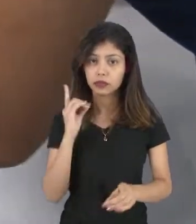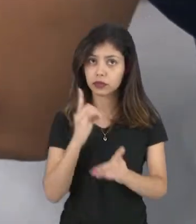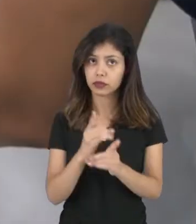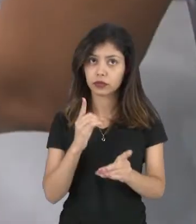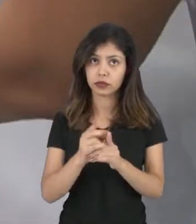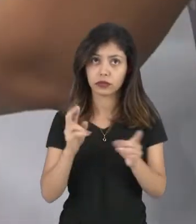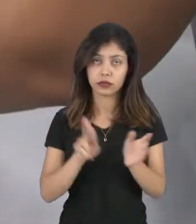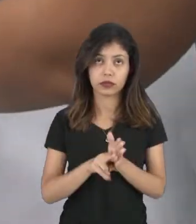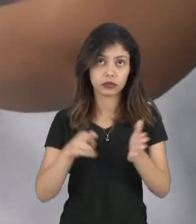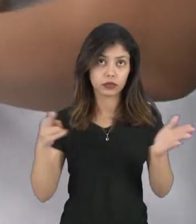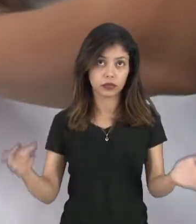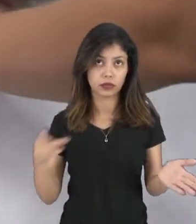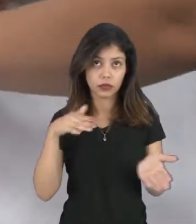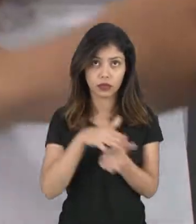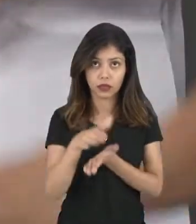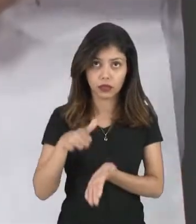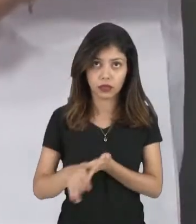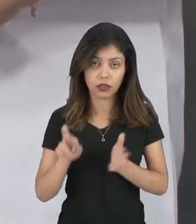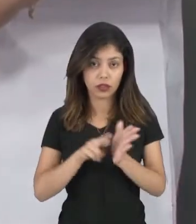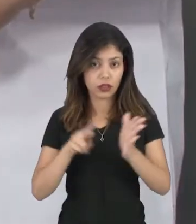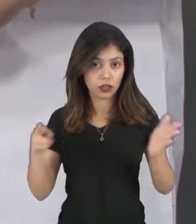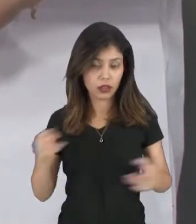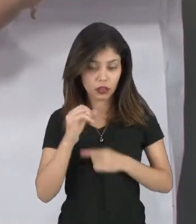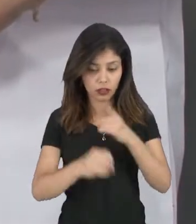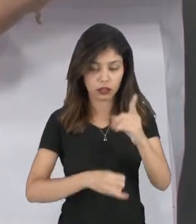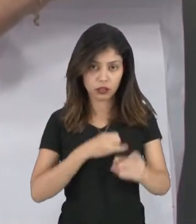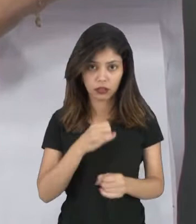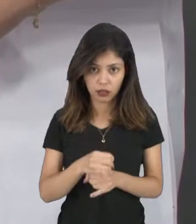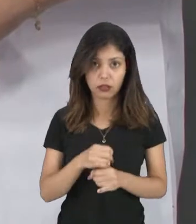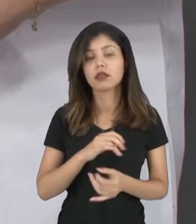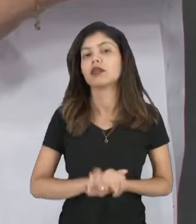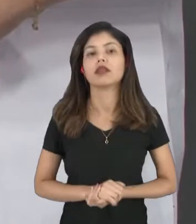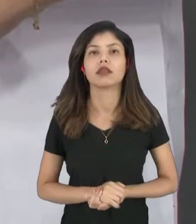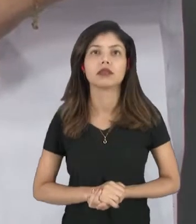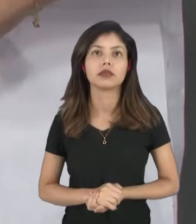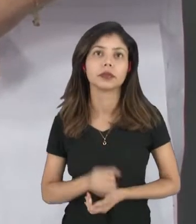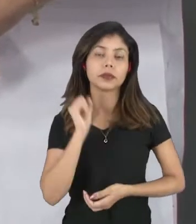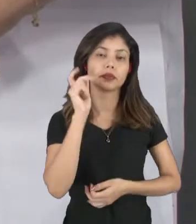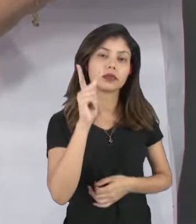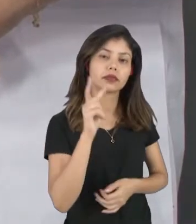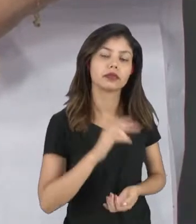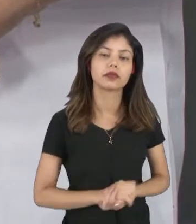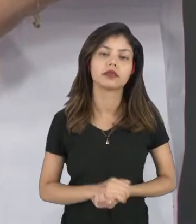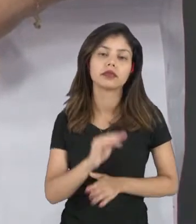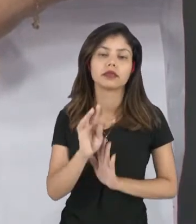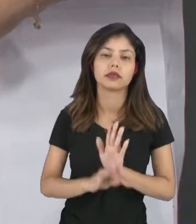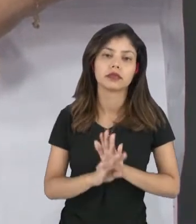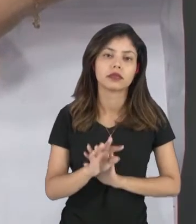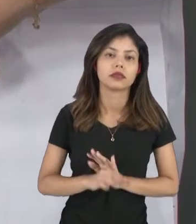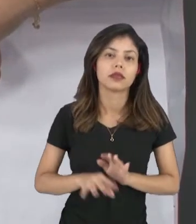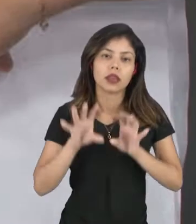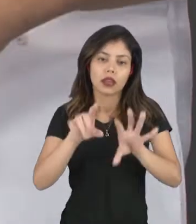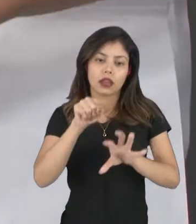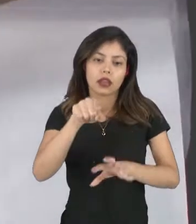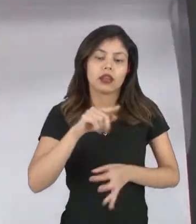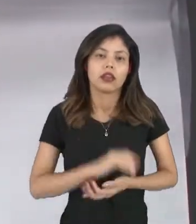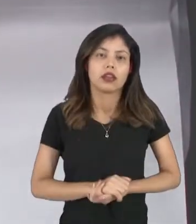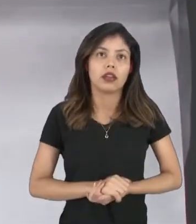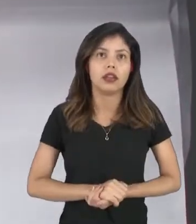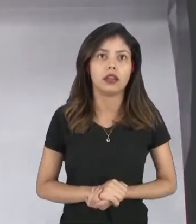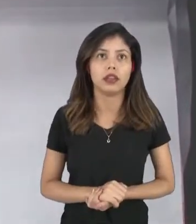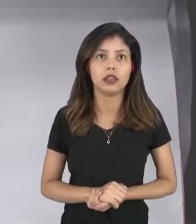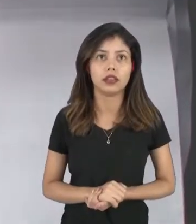encontramos em jornais impressos, revistas ou internet. Ok? Geralmente o texto nós encontramos aí, nesses